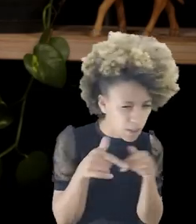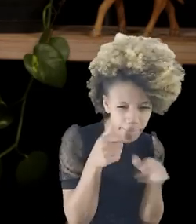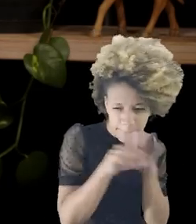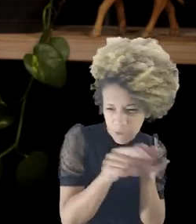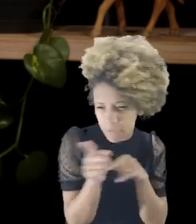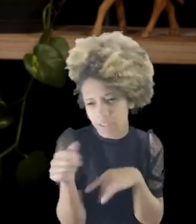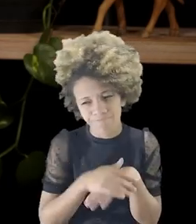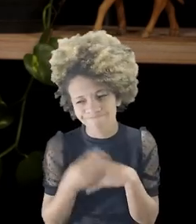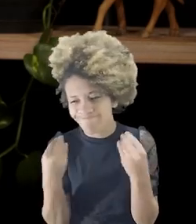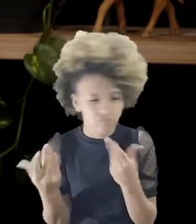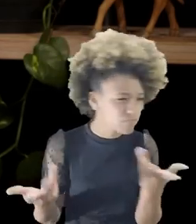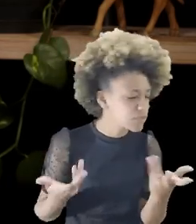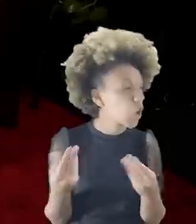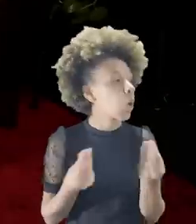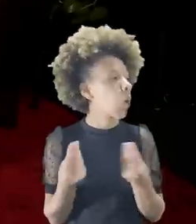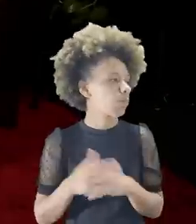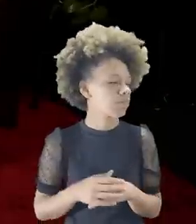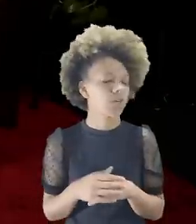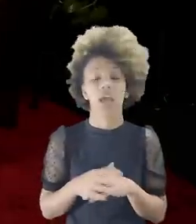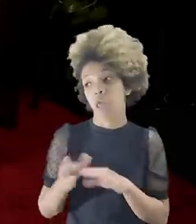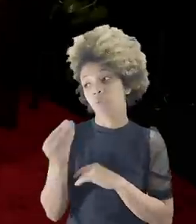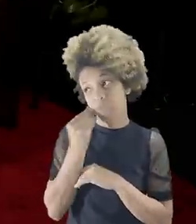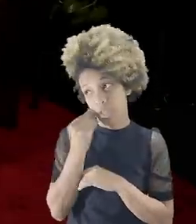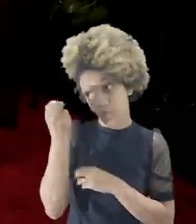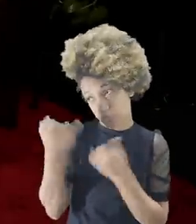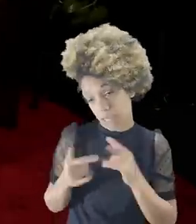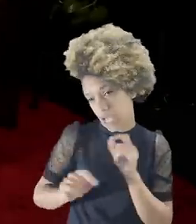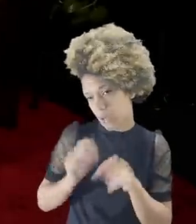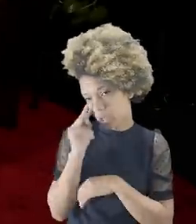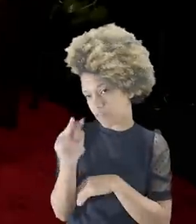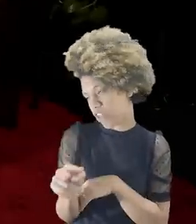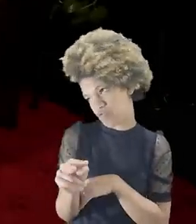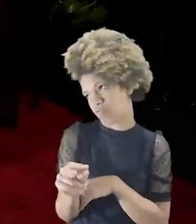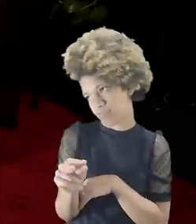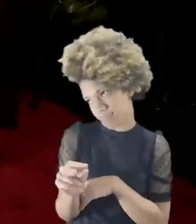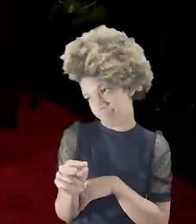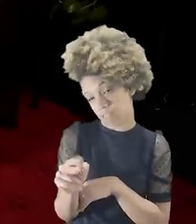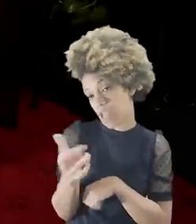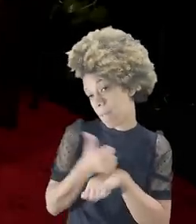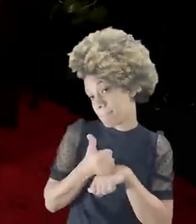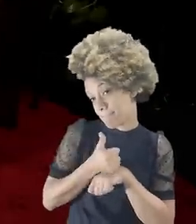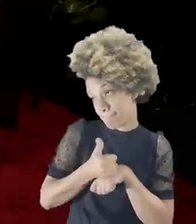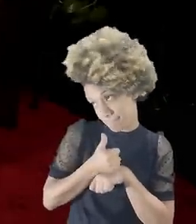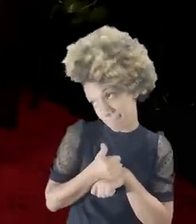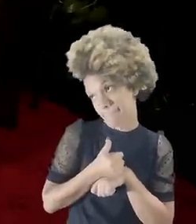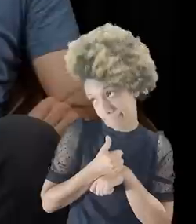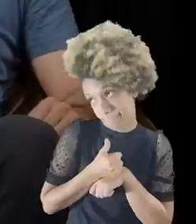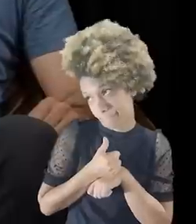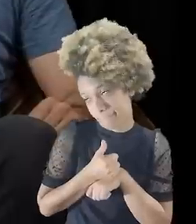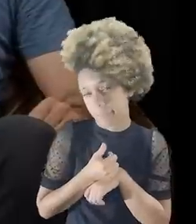queria esse cara é um bagre como é que é eu tento falar aquilo que eu tô vendo Tecnicamente né